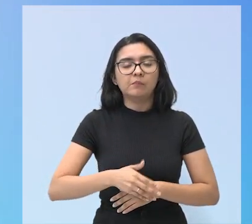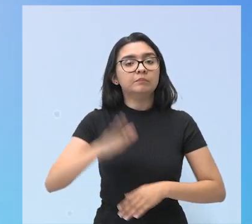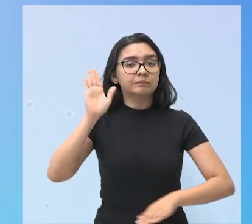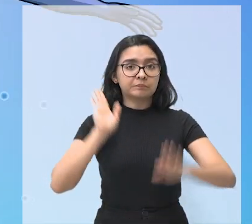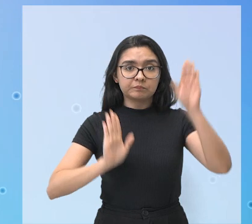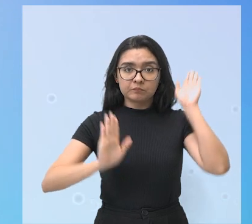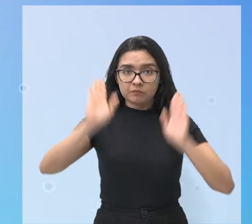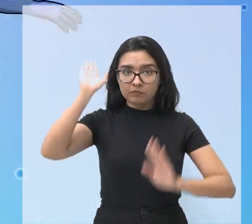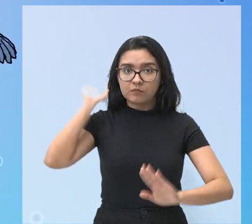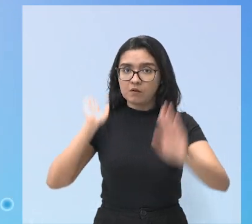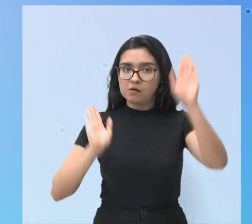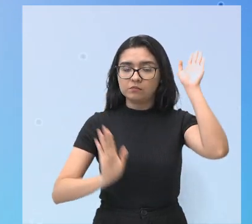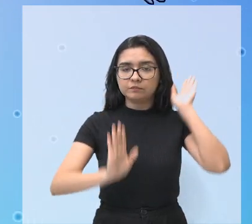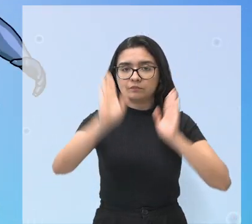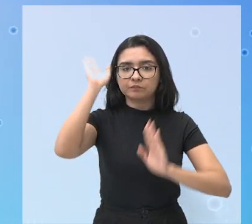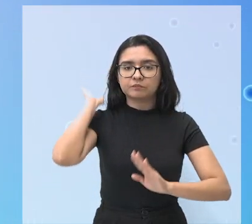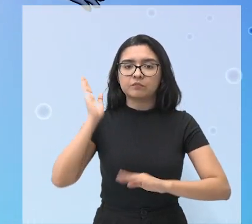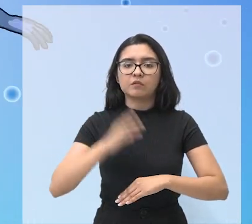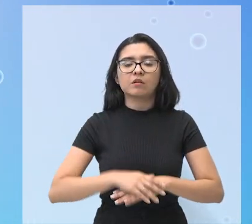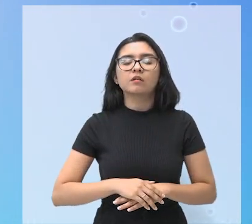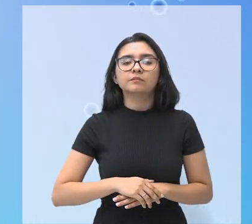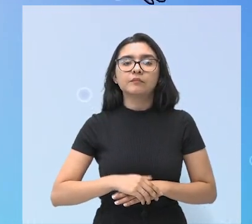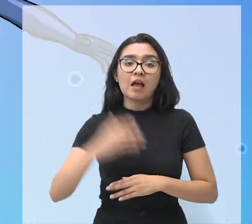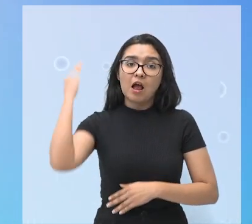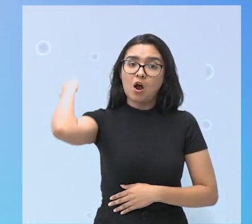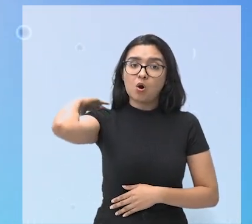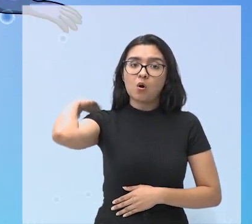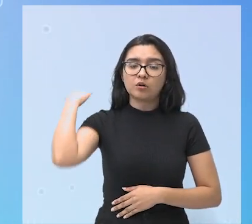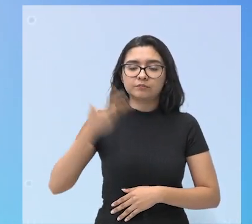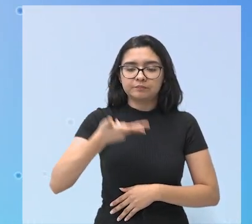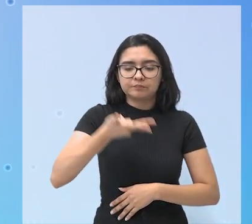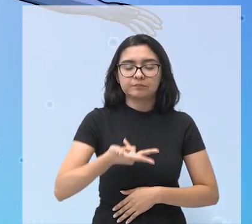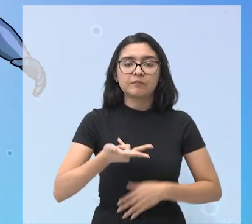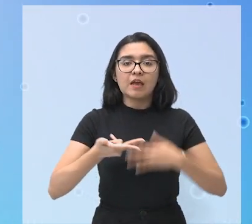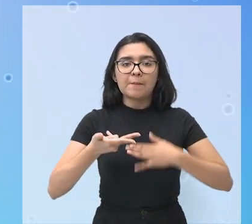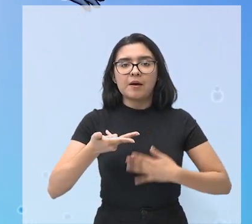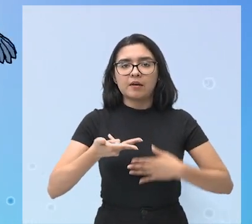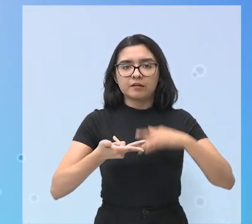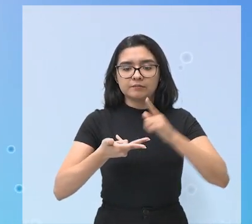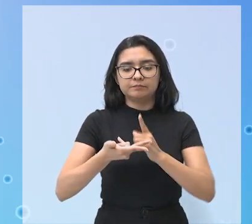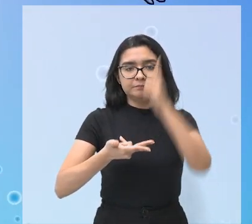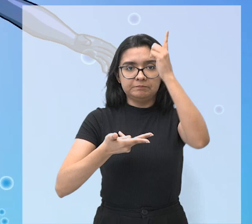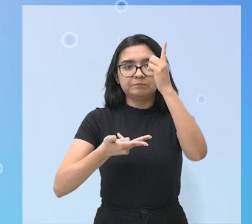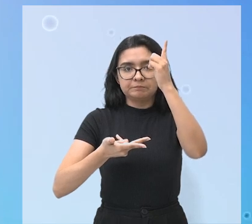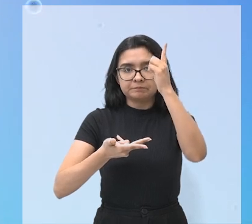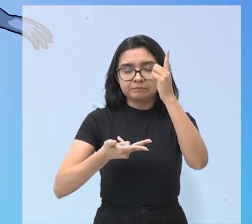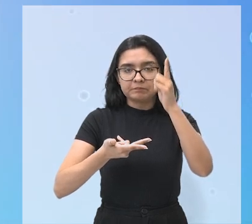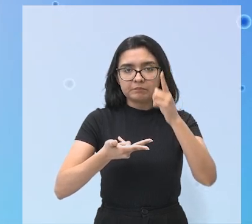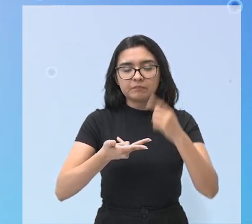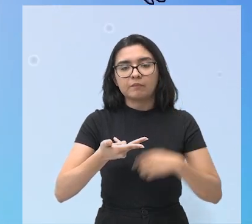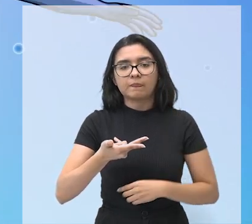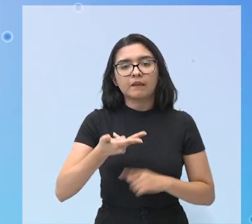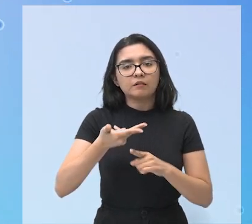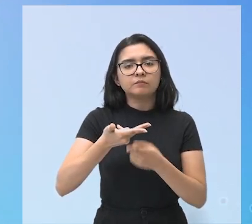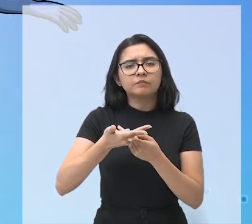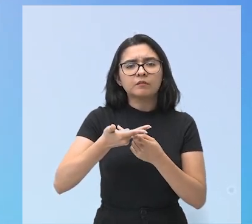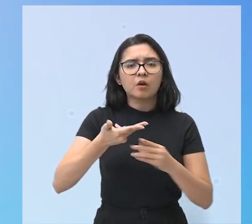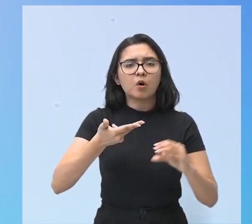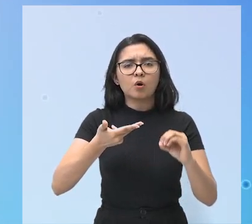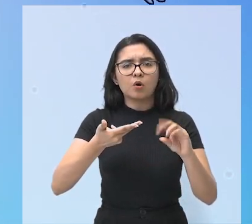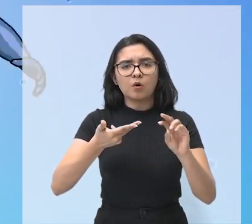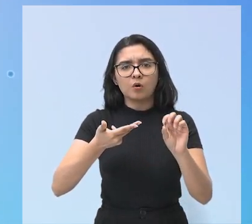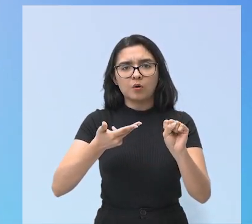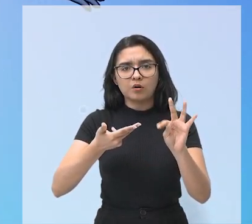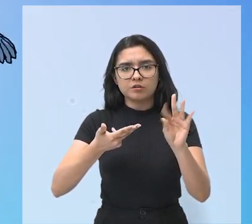seja, a sua costa está para o fundo da piscina e a sua barriga está para o alto. E nós temos aí